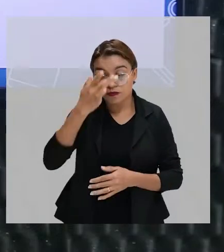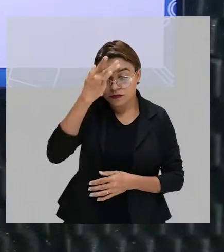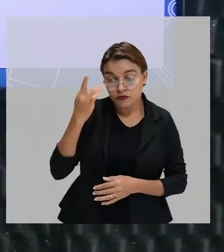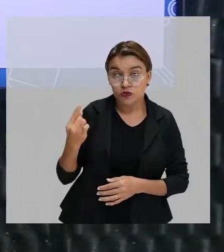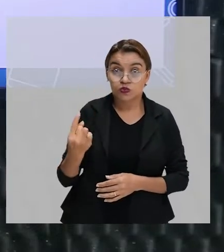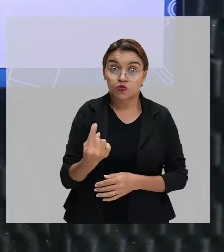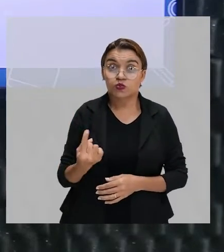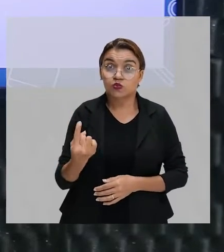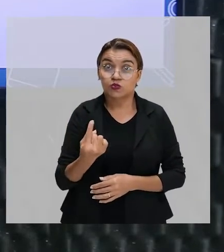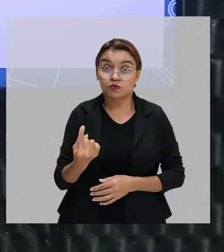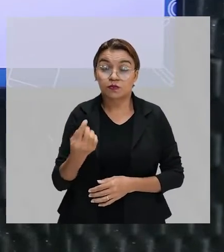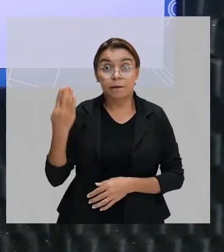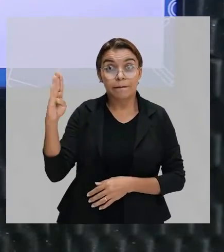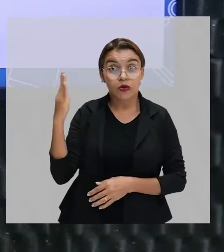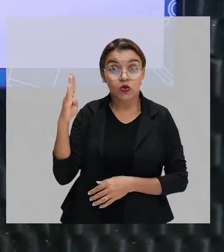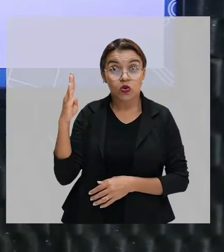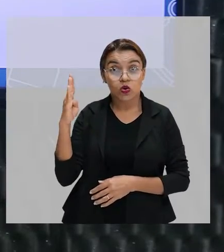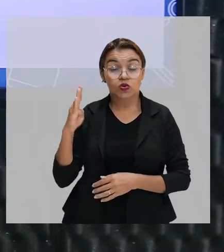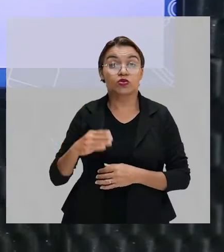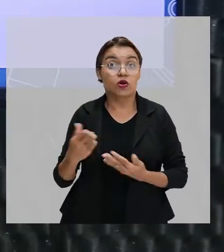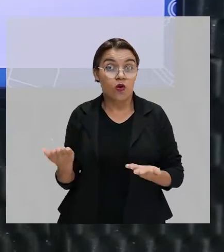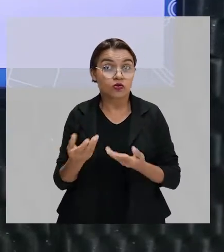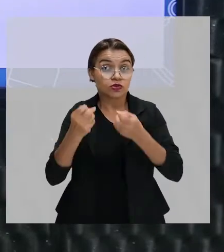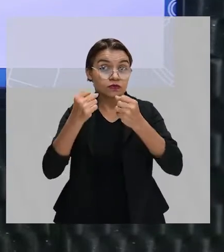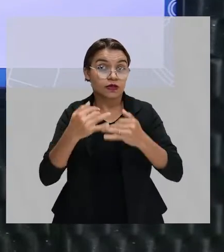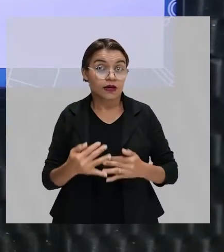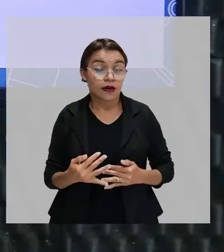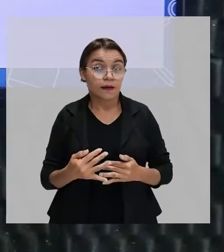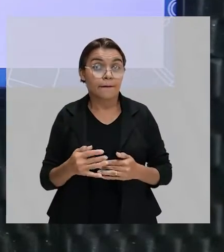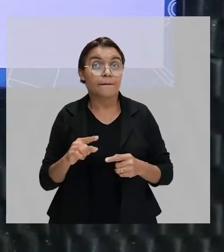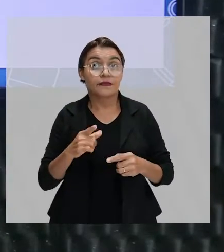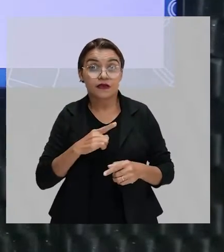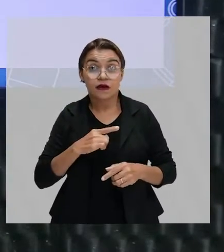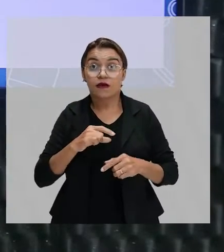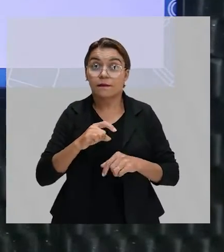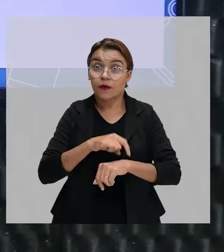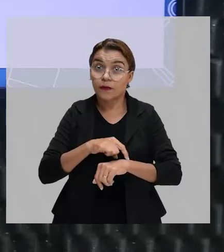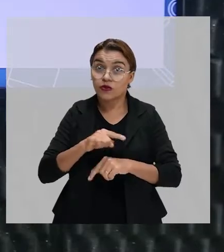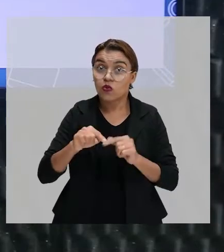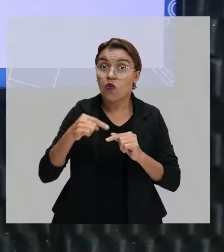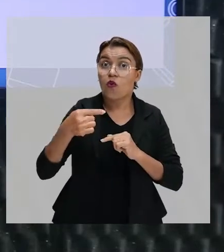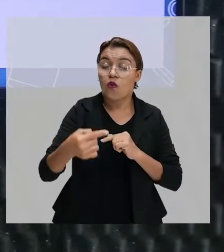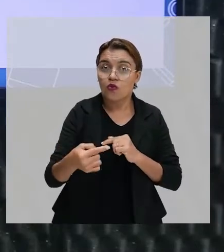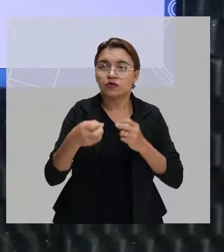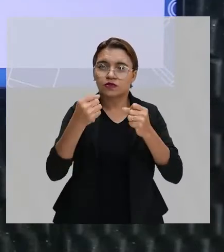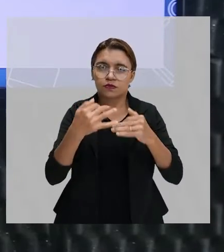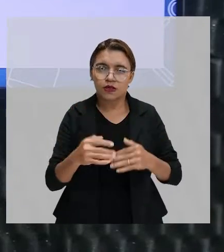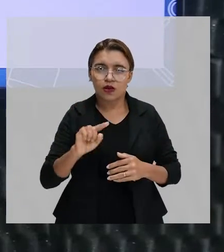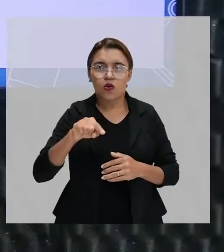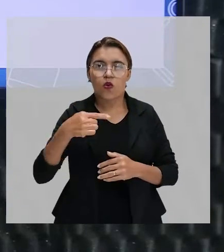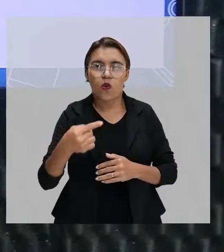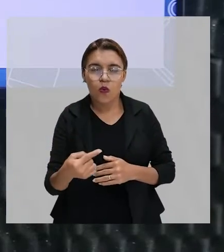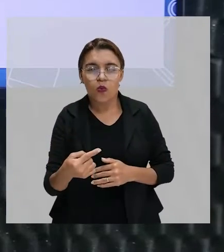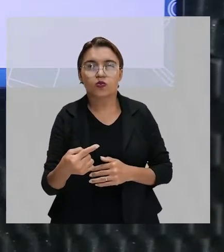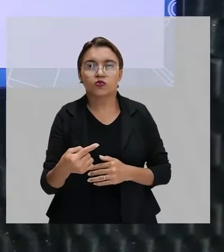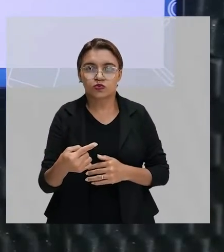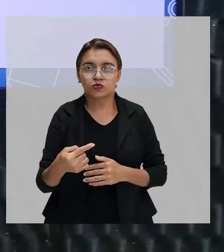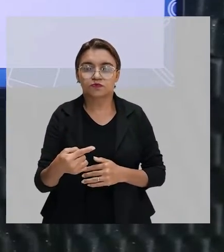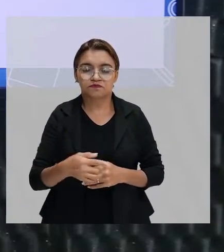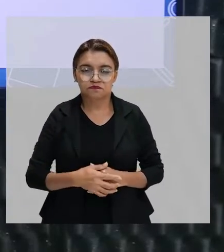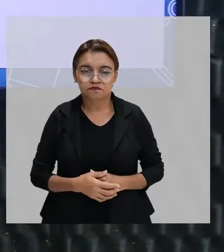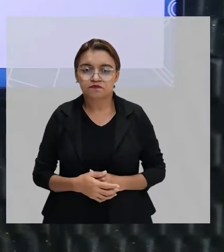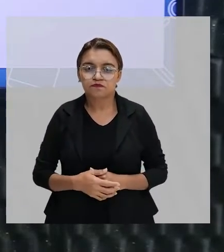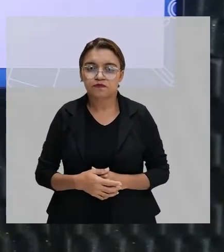individualidade individualidade biológica mas algum outro momento eu estarei falando de algum outro princípio